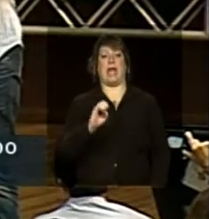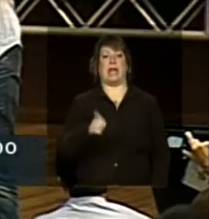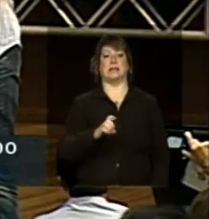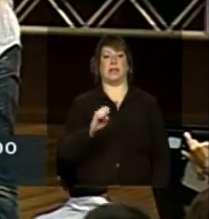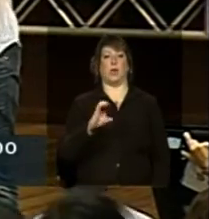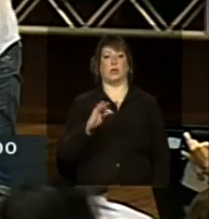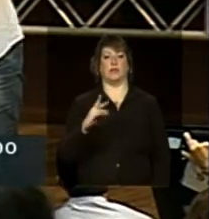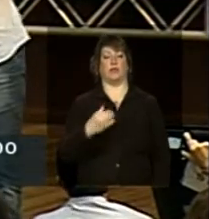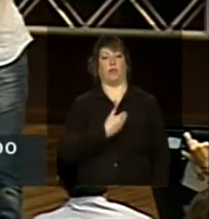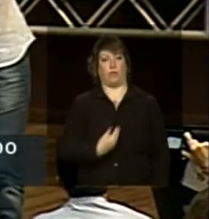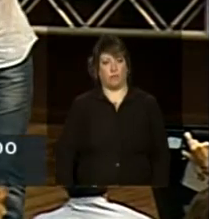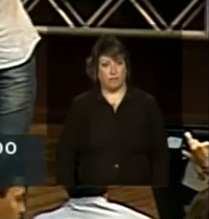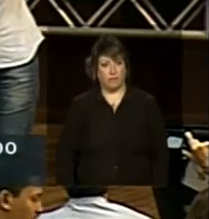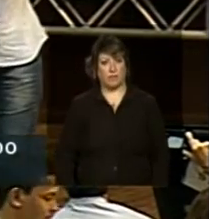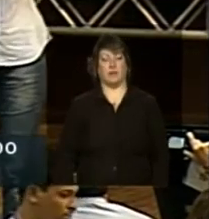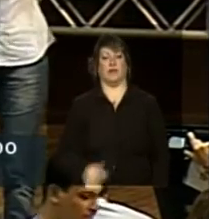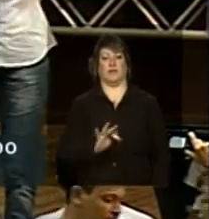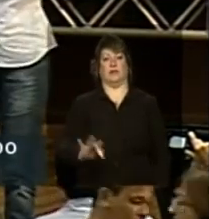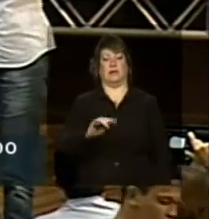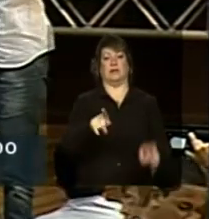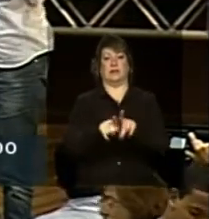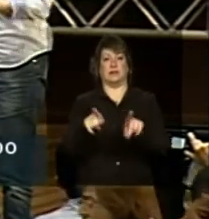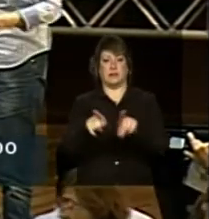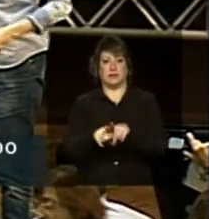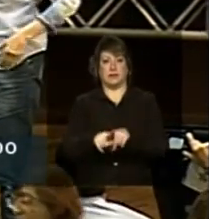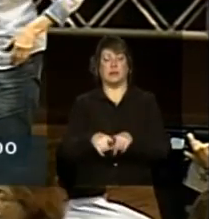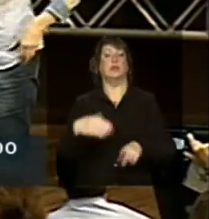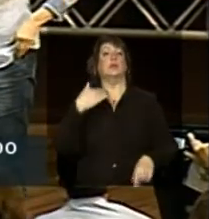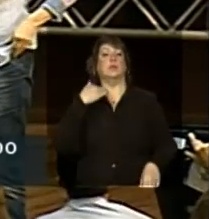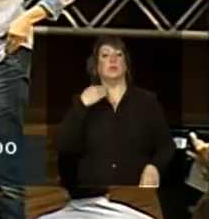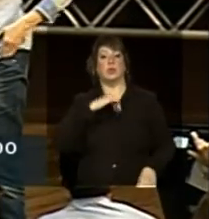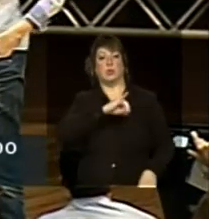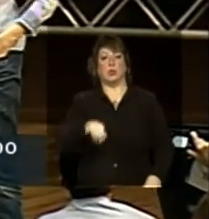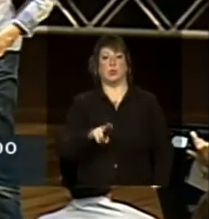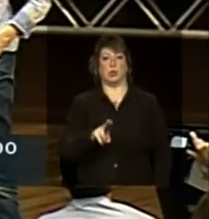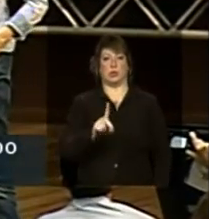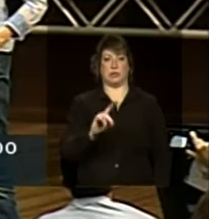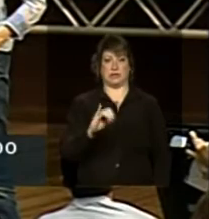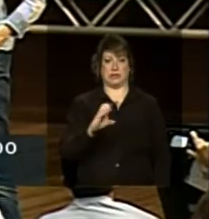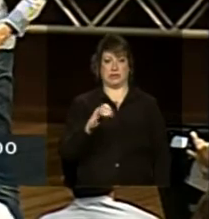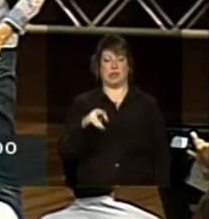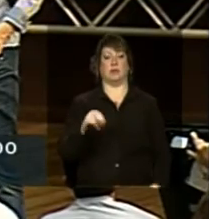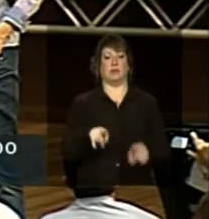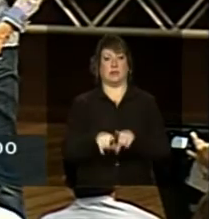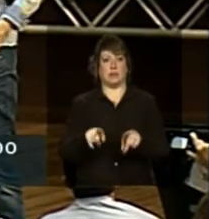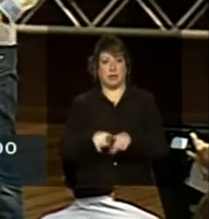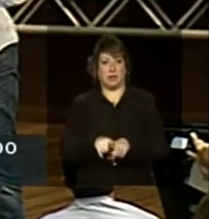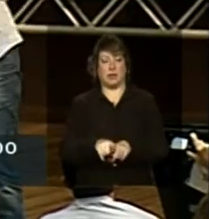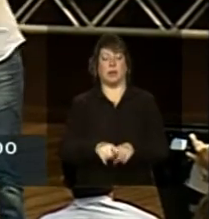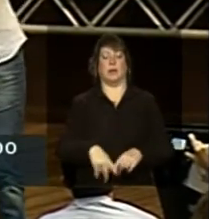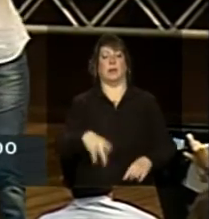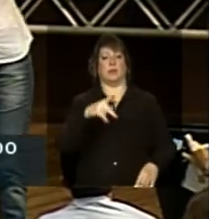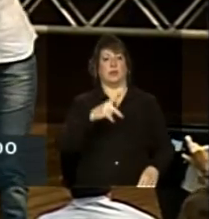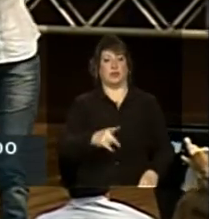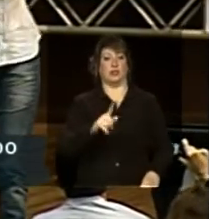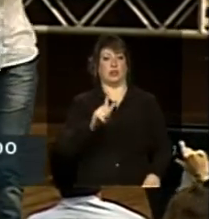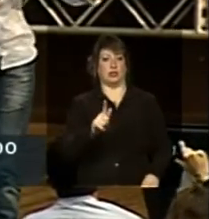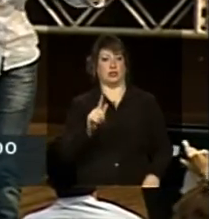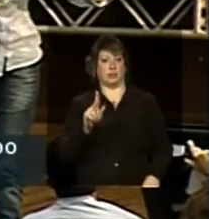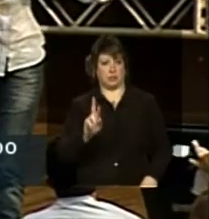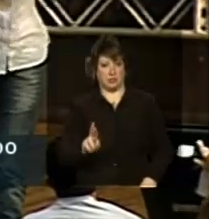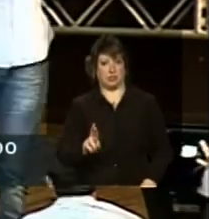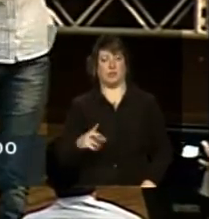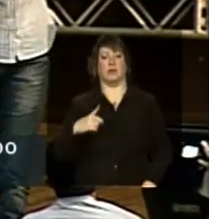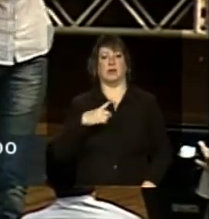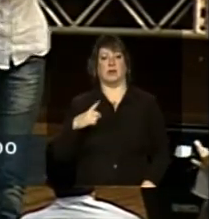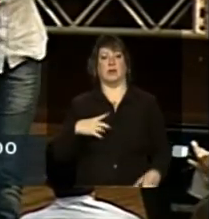judiciário. Marca a participação da Procuradoria-Geral da República para atuarmos